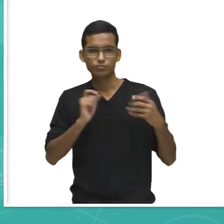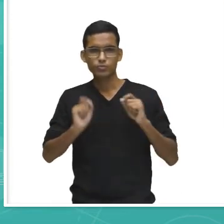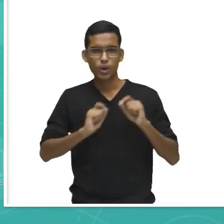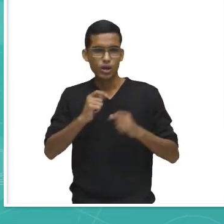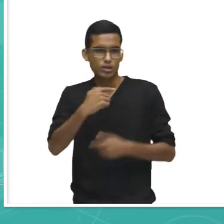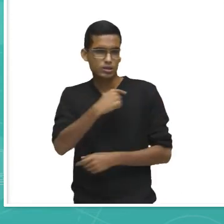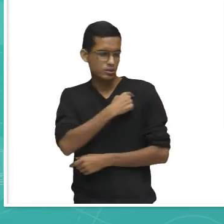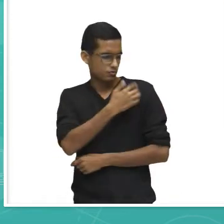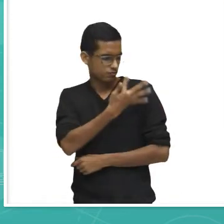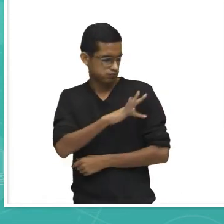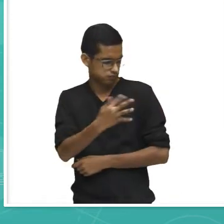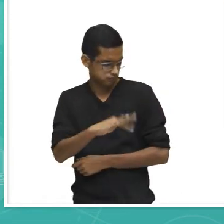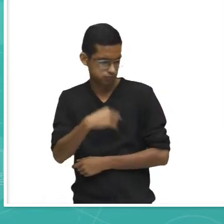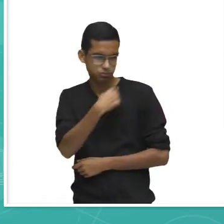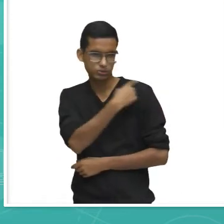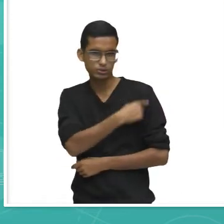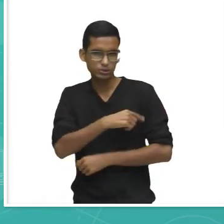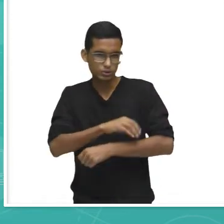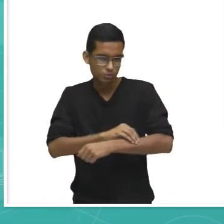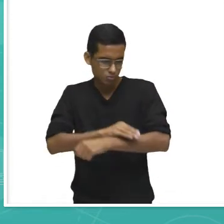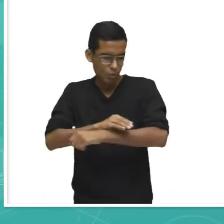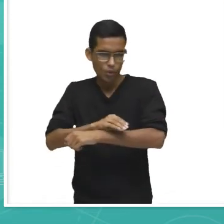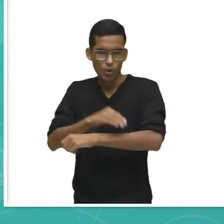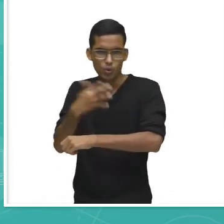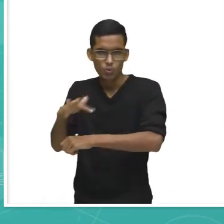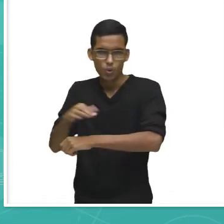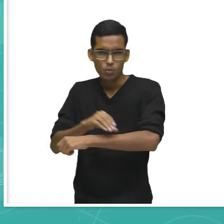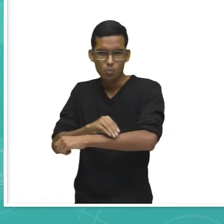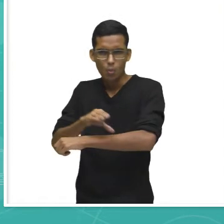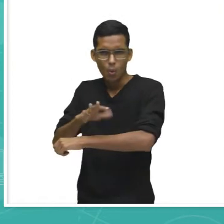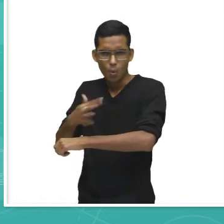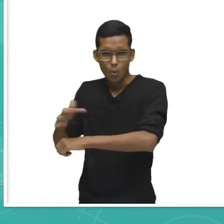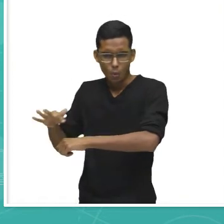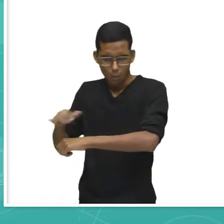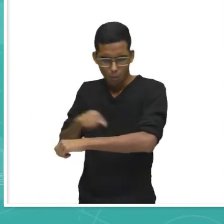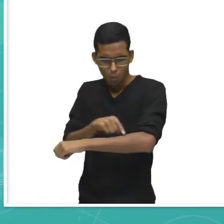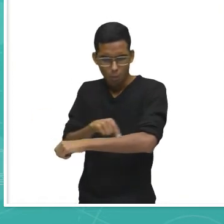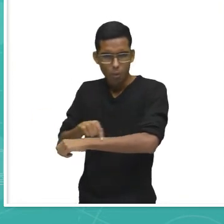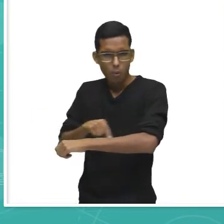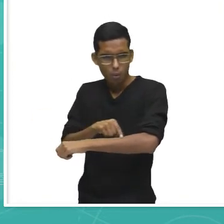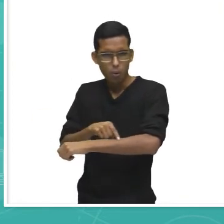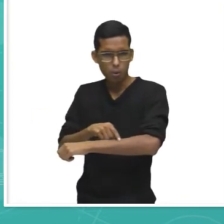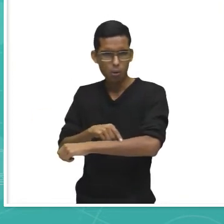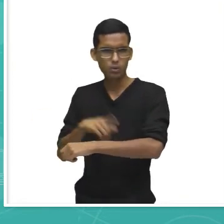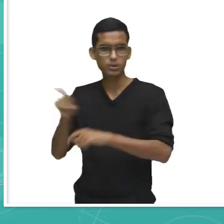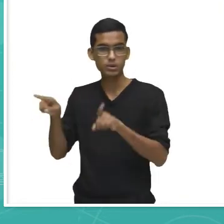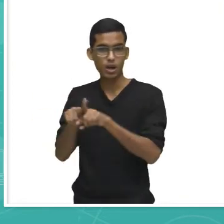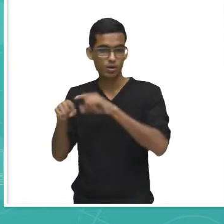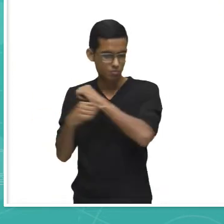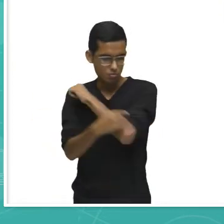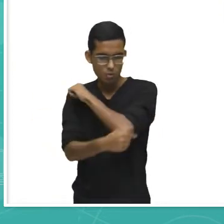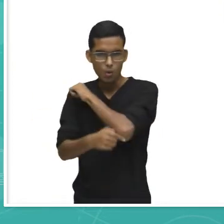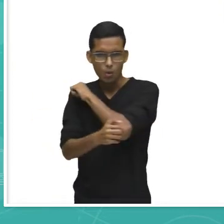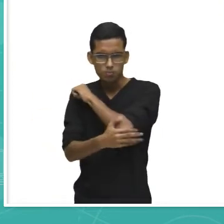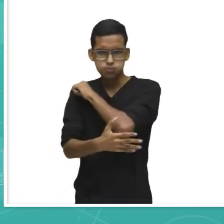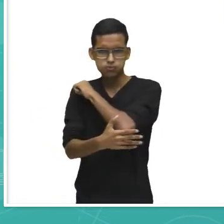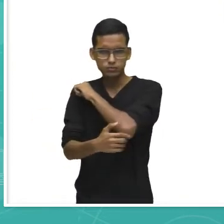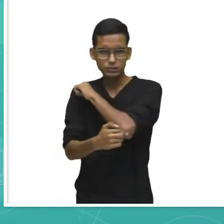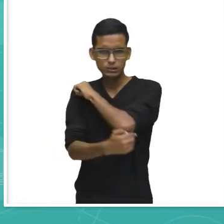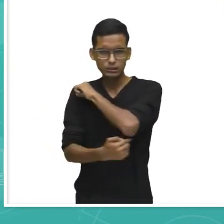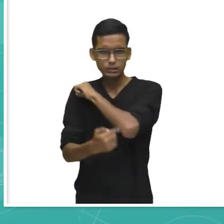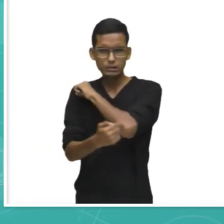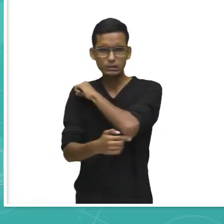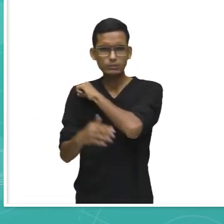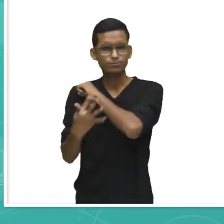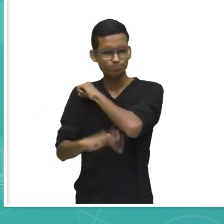tá? As epicondilites, que são as inflamações nos cotovelos, a síndrome do túnel do carpo,